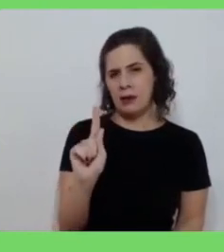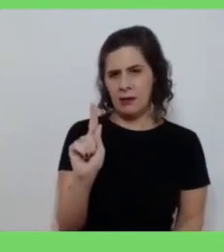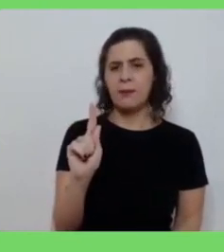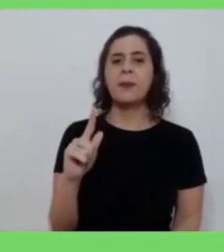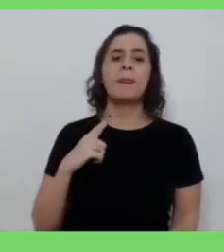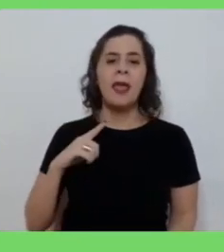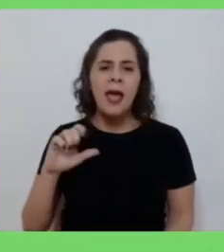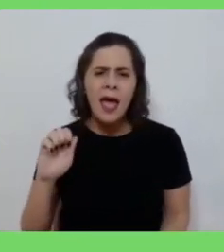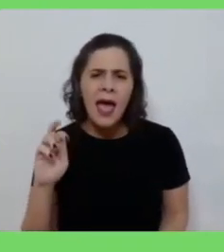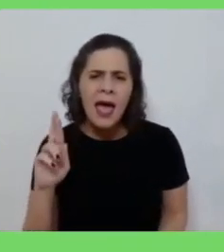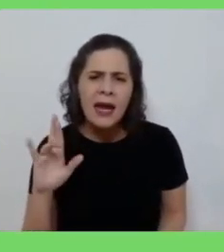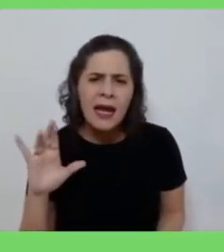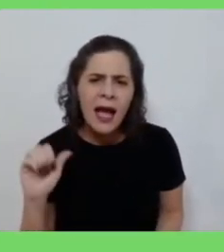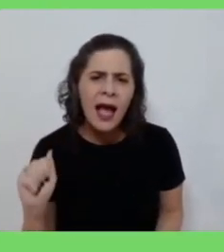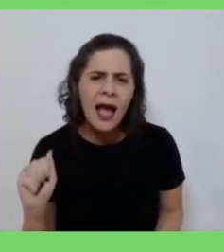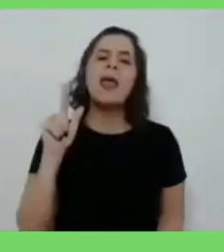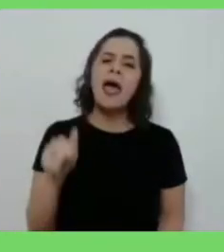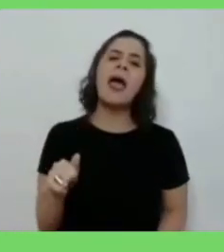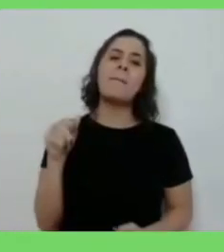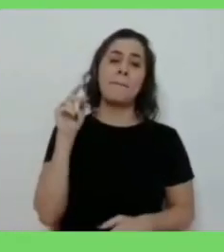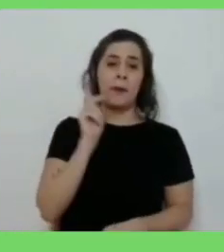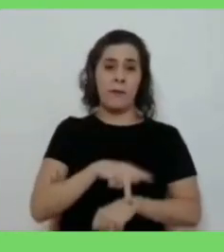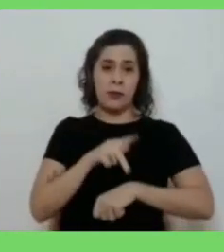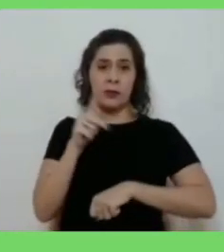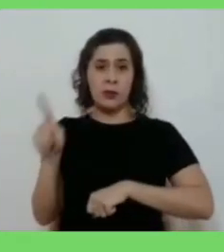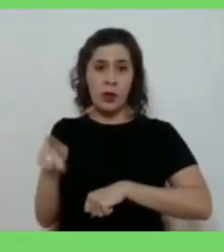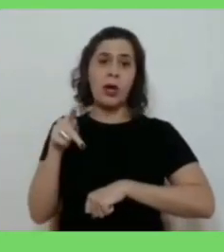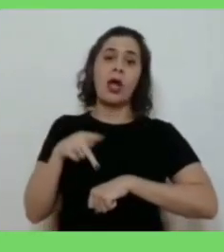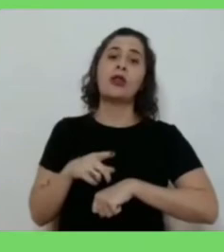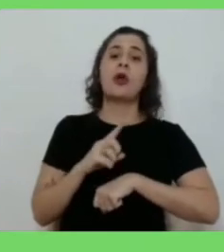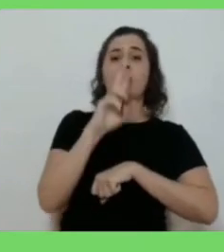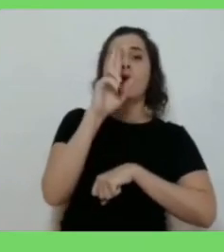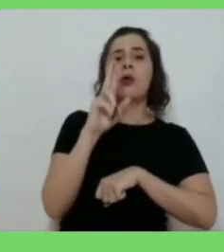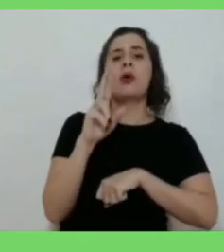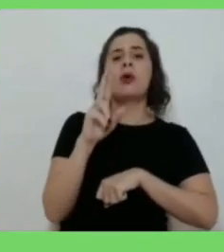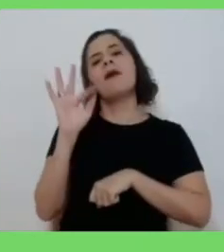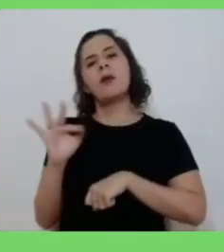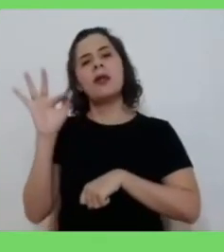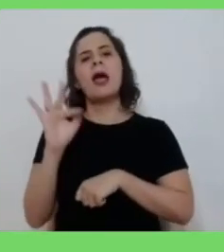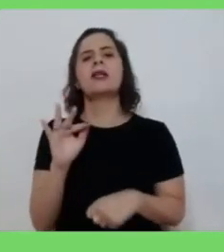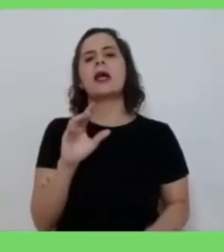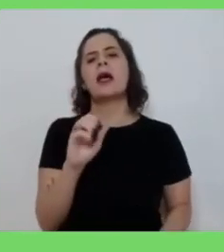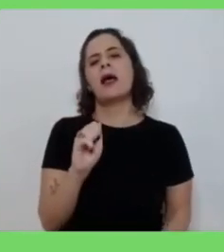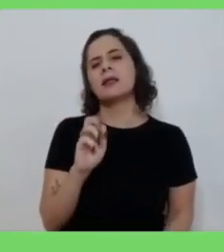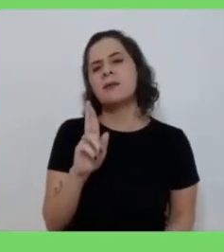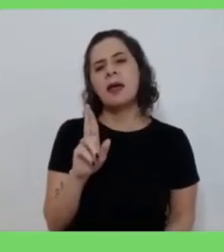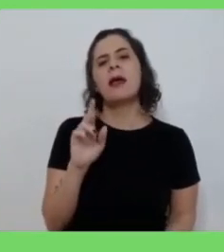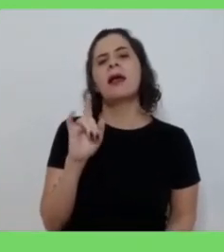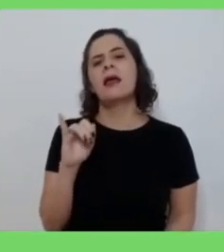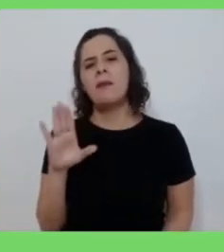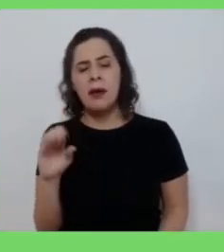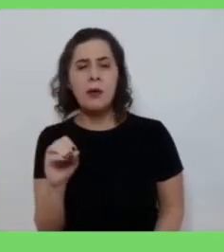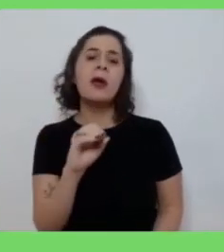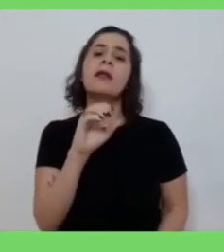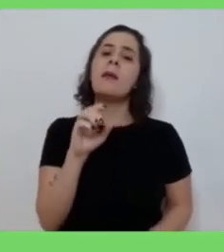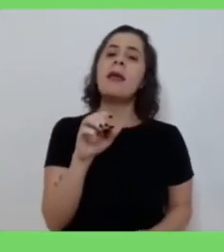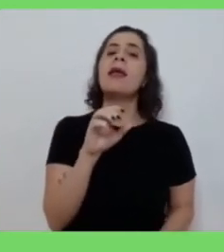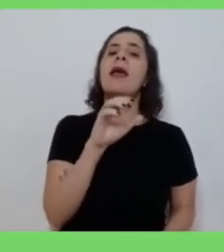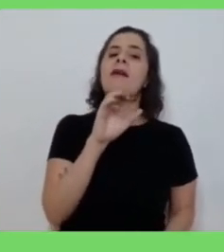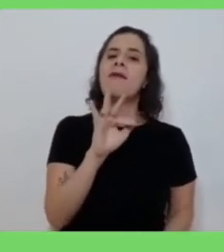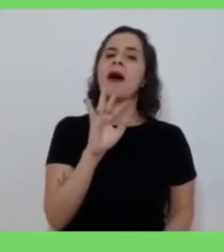dixel Game é Professora Doutora na faculdade de Casper Líbero e na Fatec e conselheira de diversidade da abra